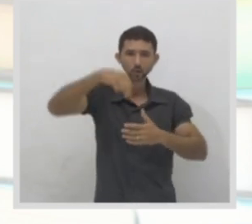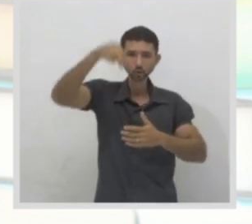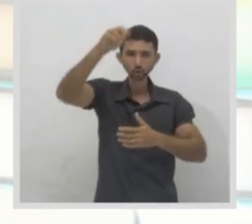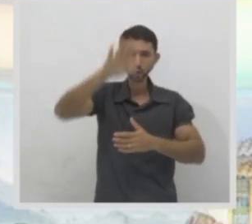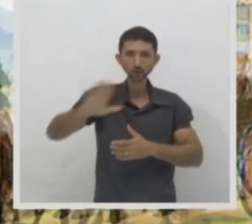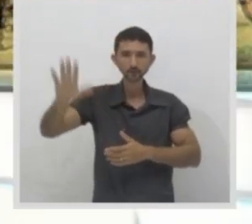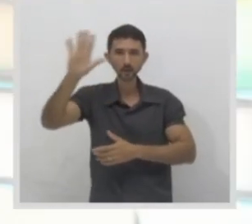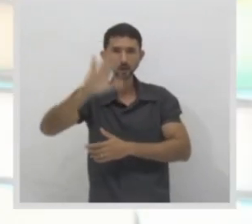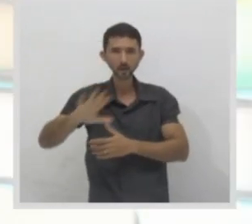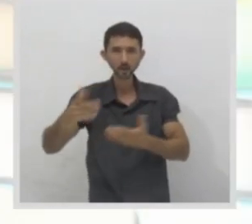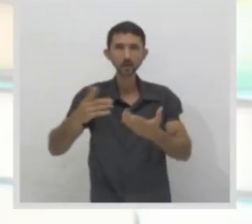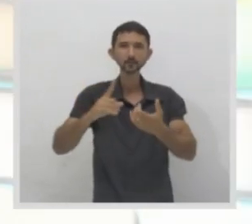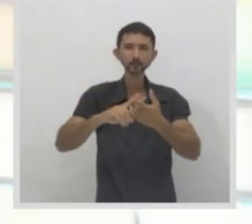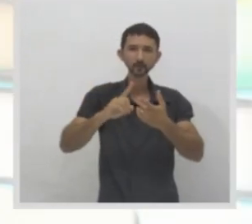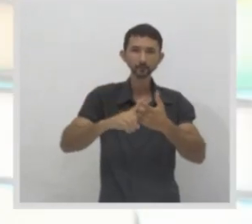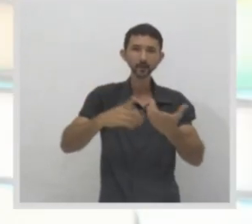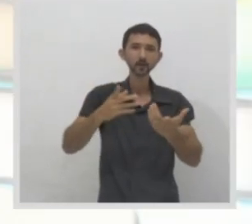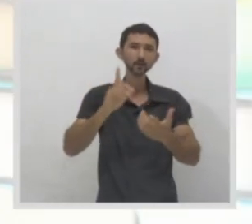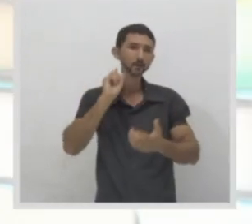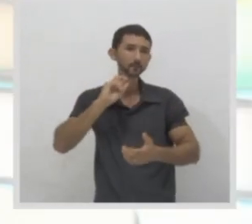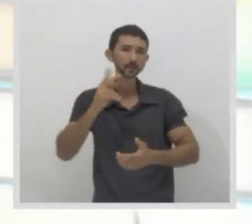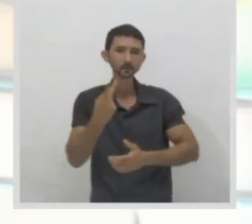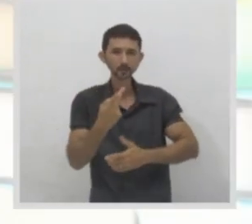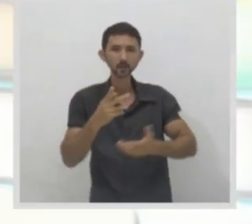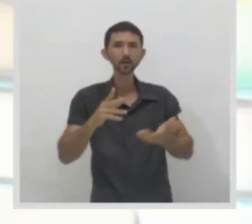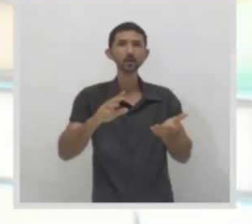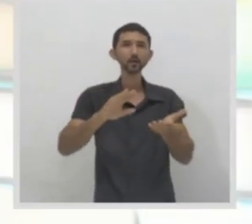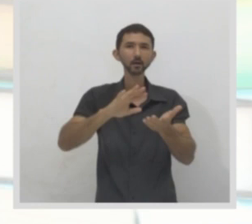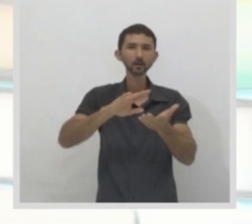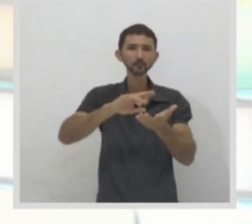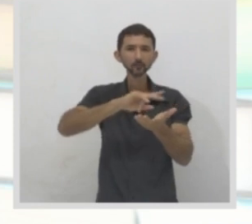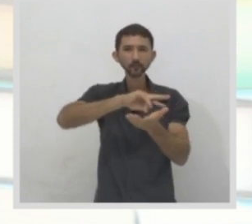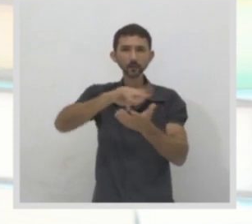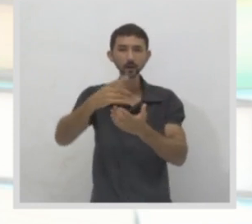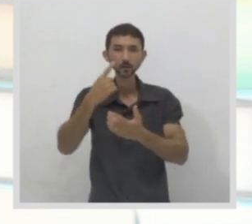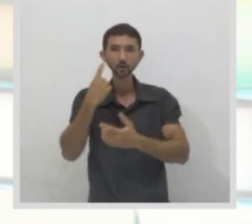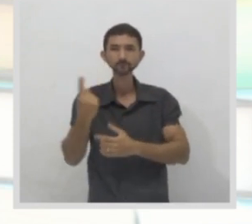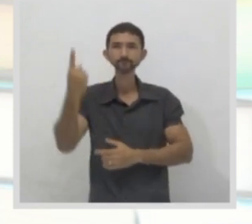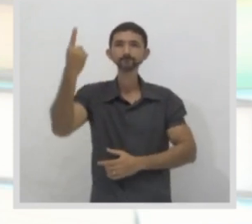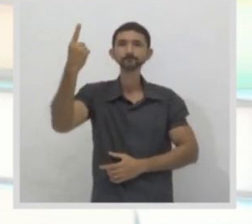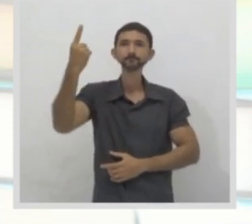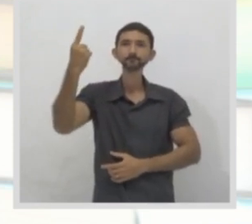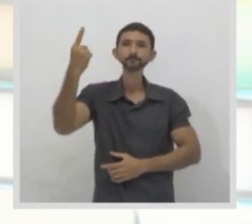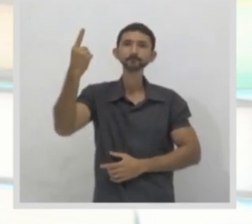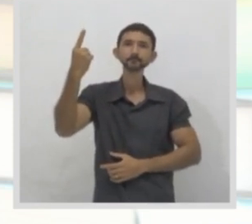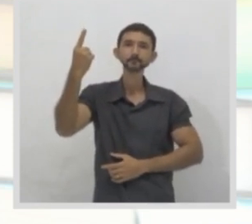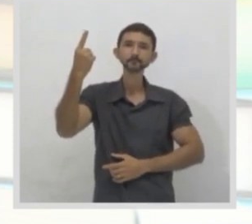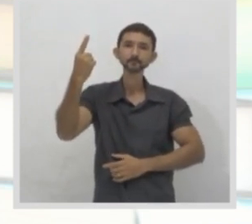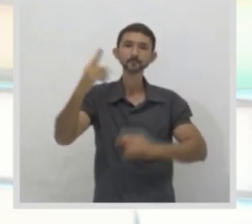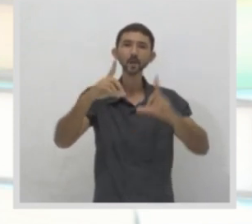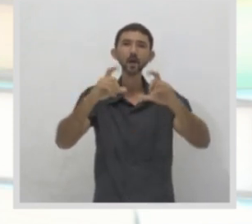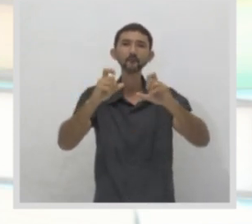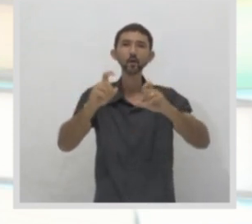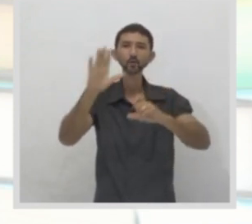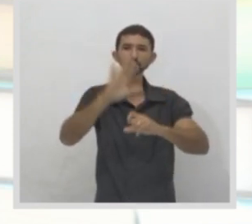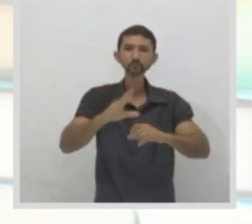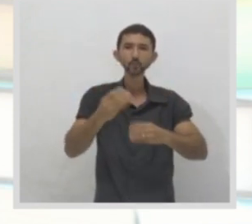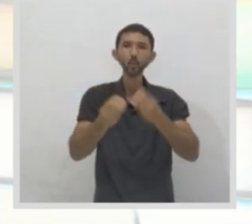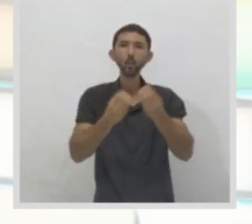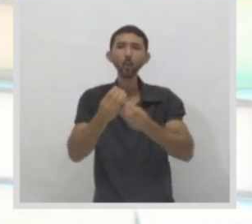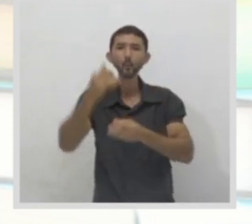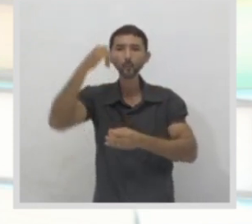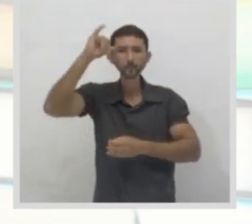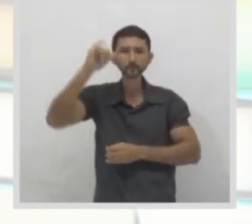Gerais. Tá? A gente tem uma imagem aí mostrando como esse gado ele era importante para